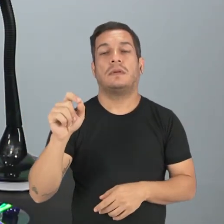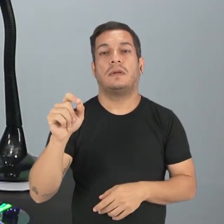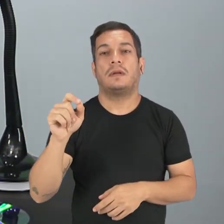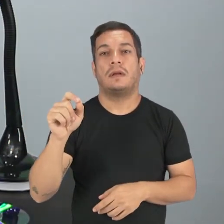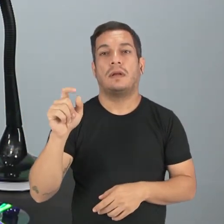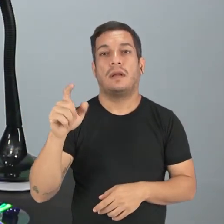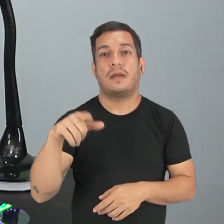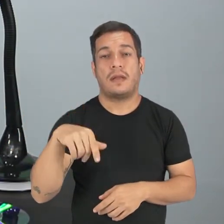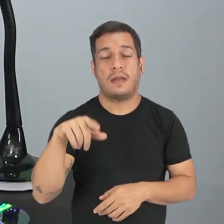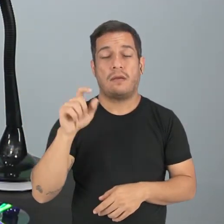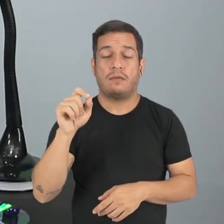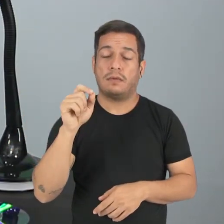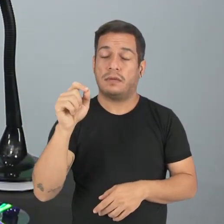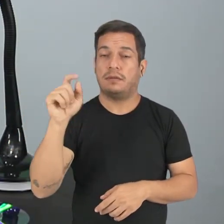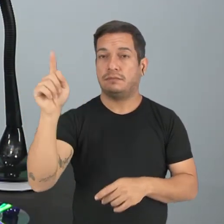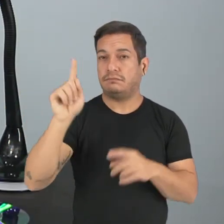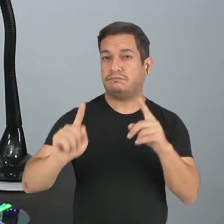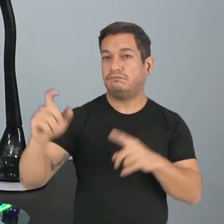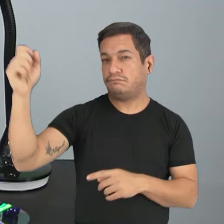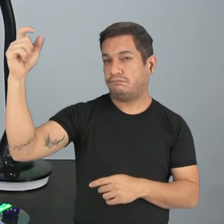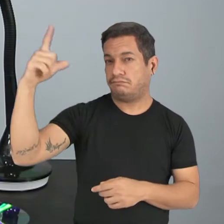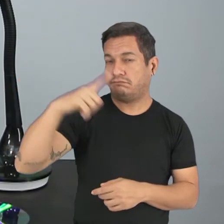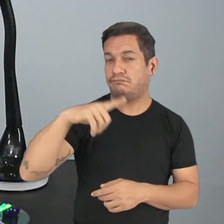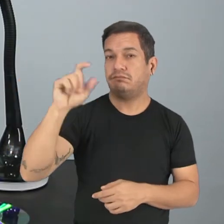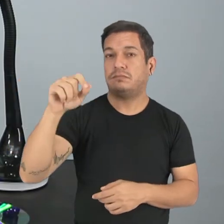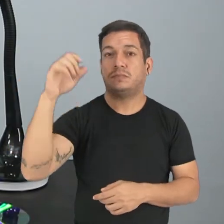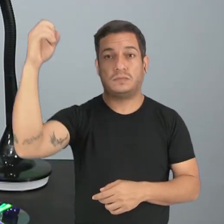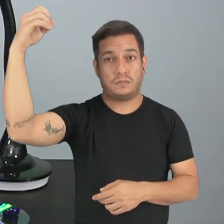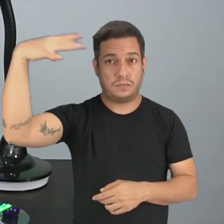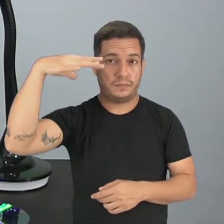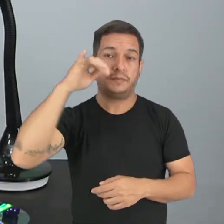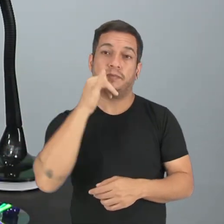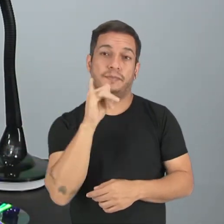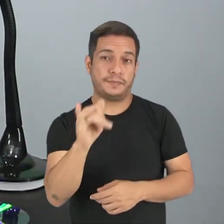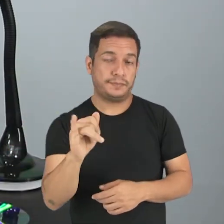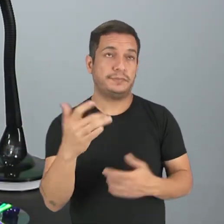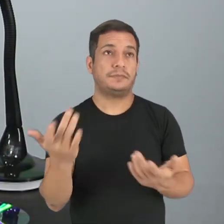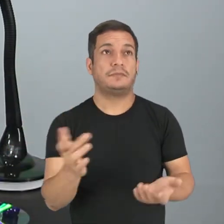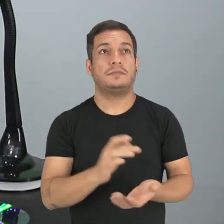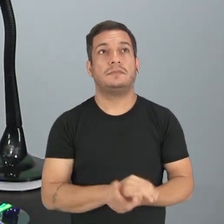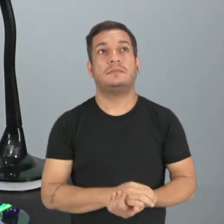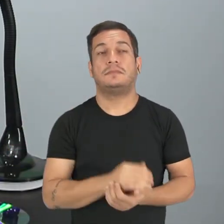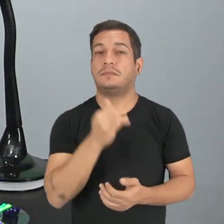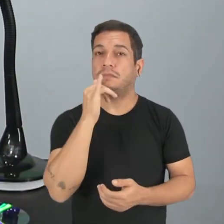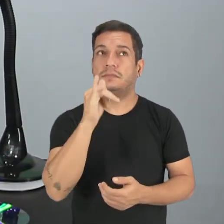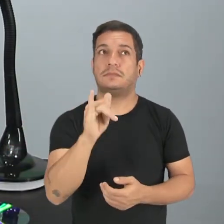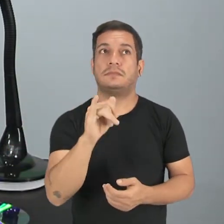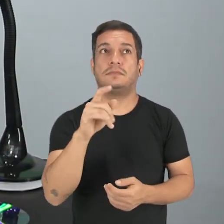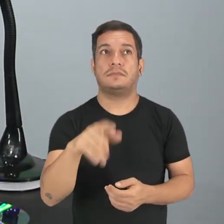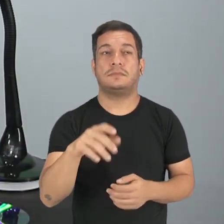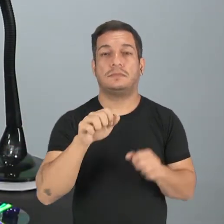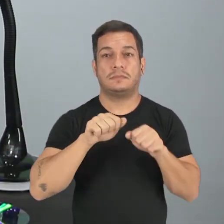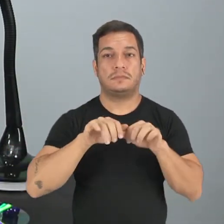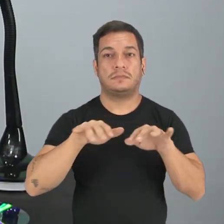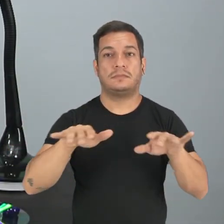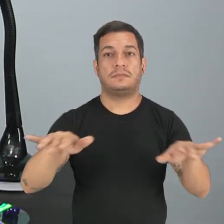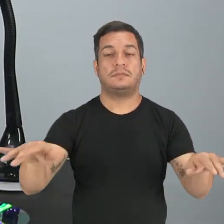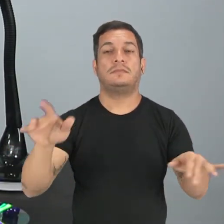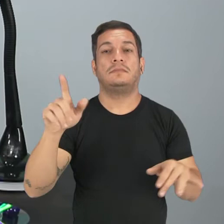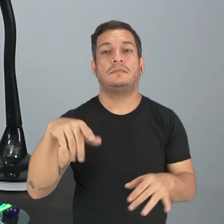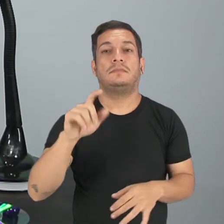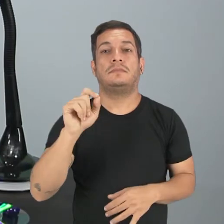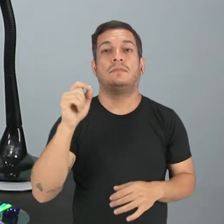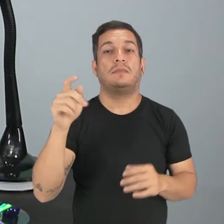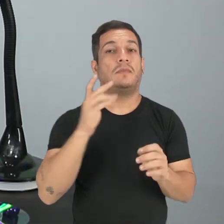solares nada mais, nada é do que luz, do que energia. A energia transmitida,